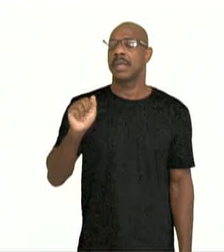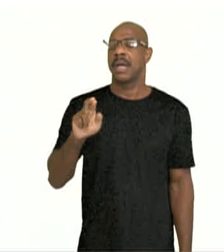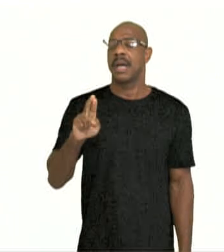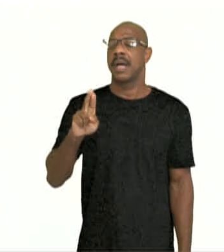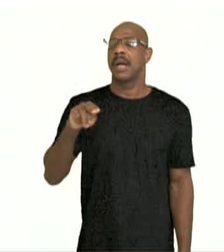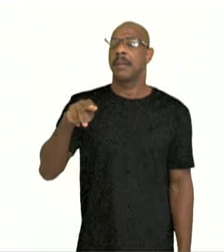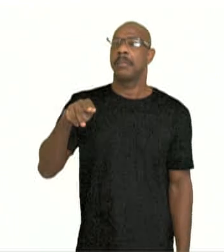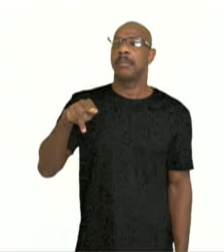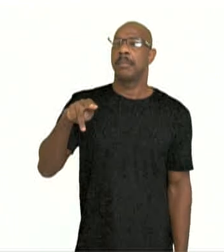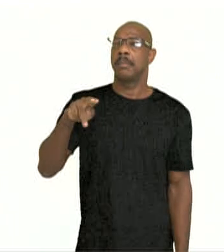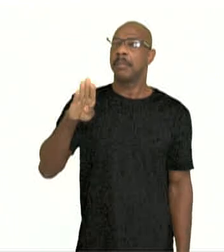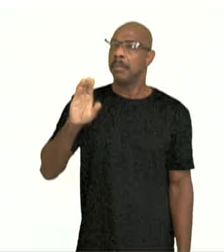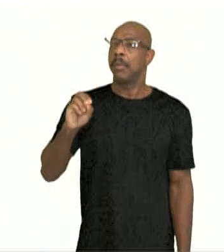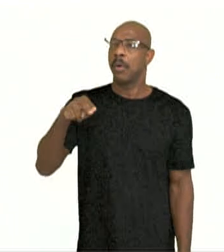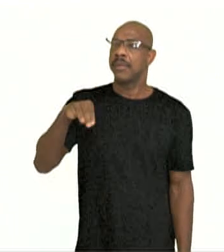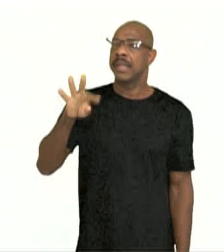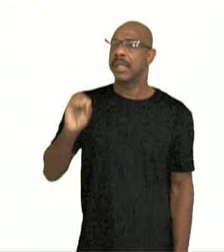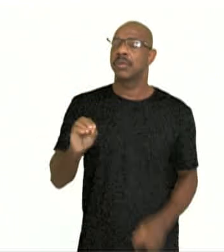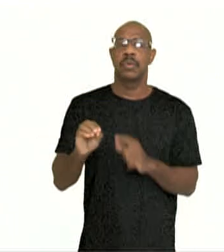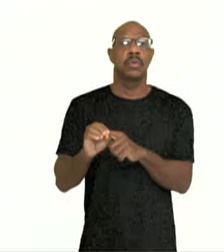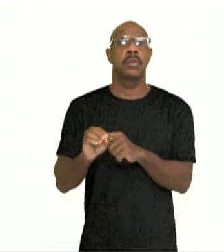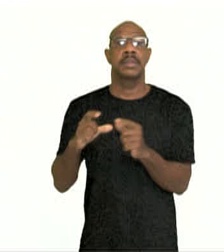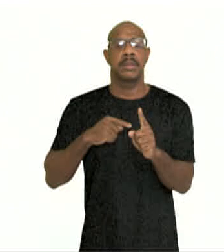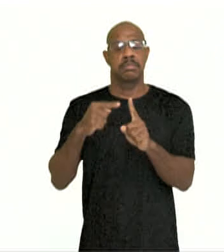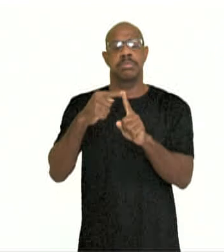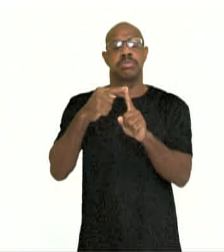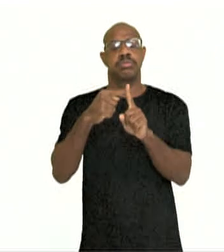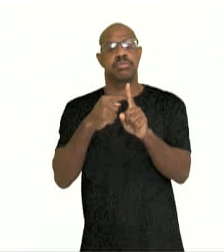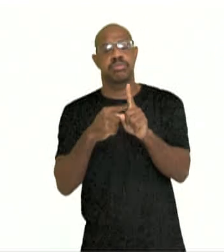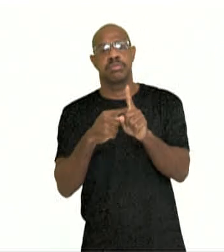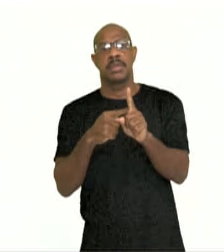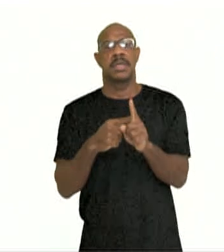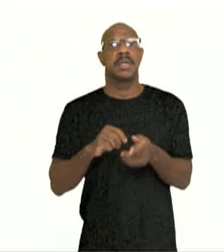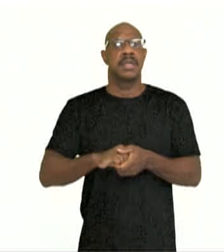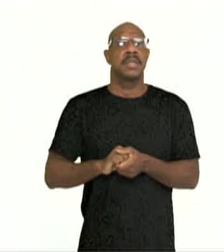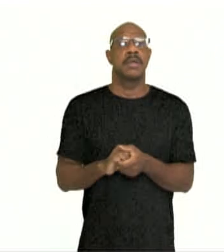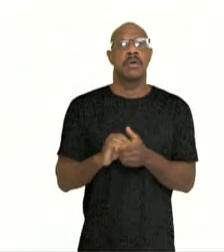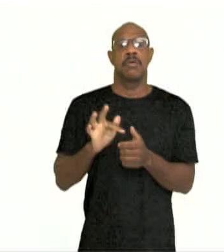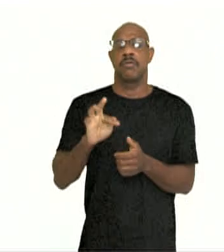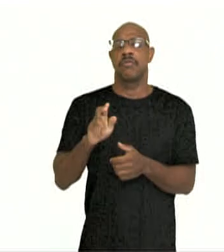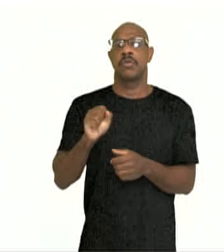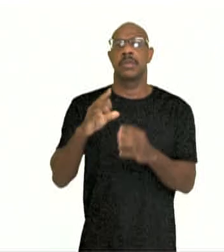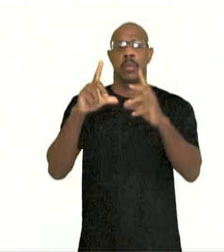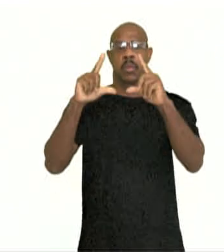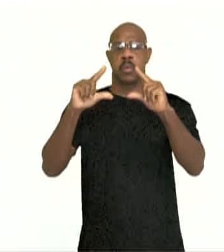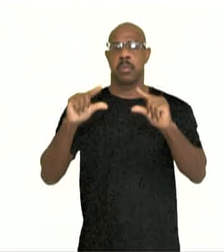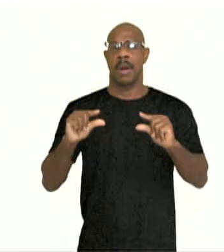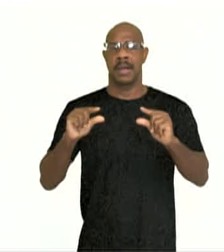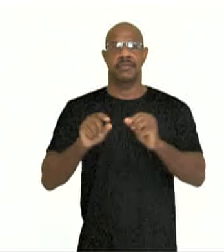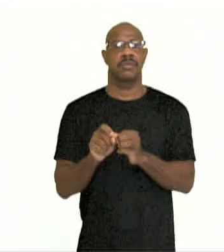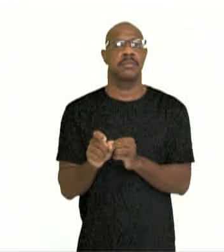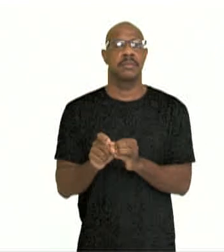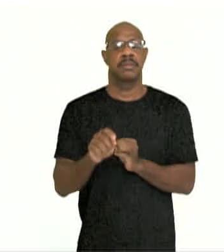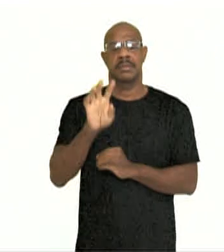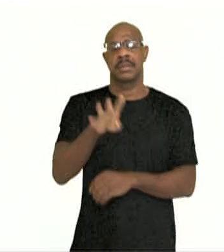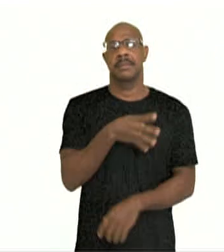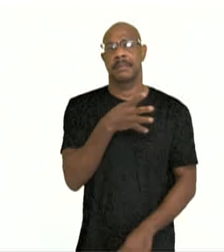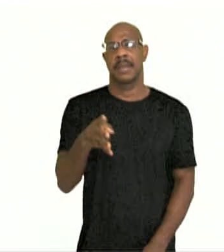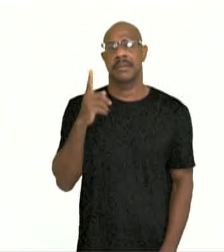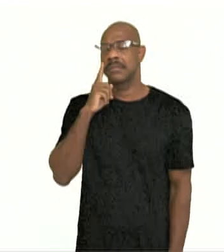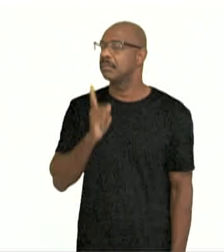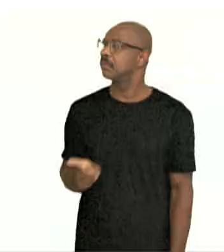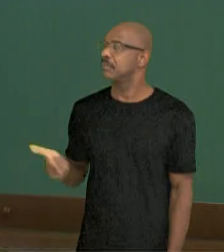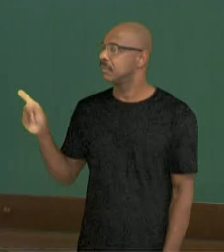um ponto de ebulição baixo. Tá? Baixo. Eu tenho aqui essa tabela, coloquei essa tabela aqui para a gente ter